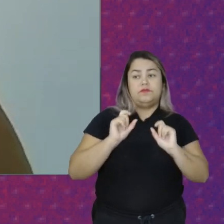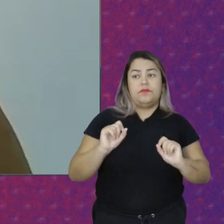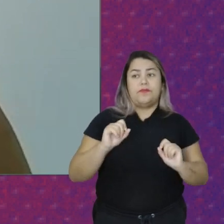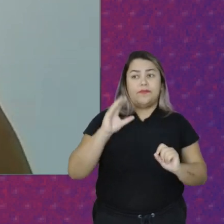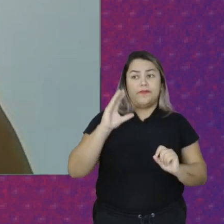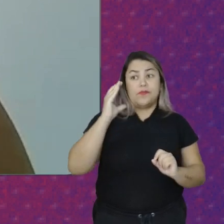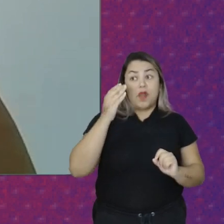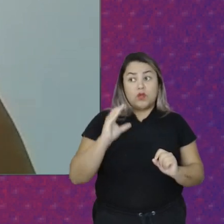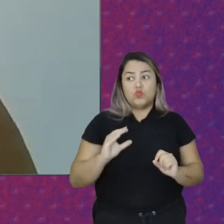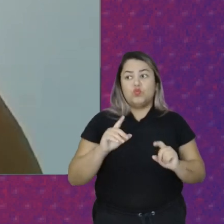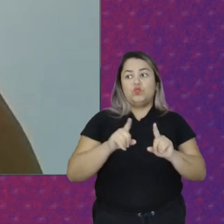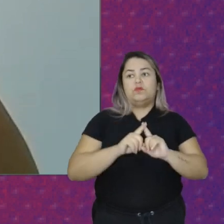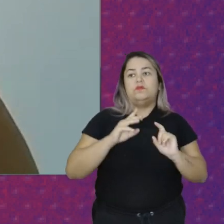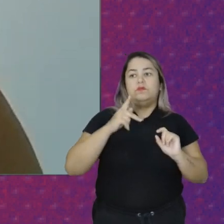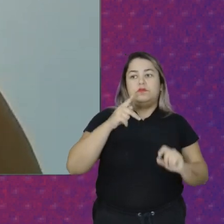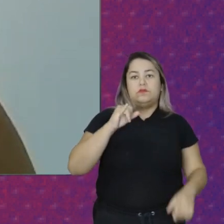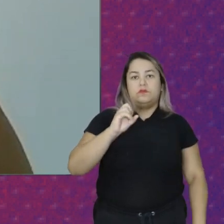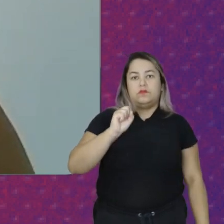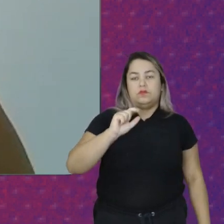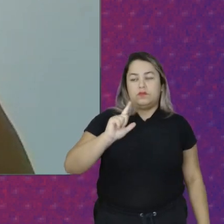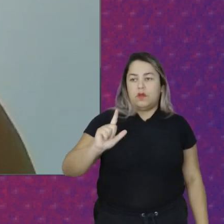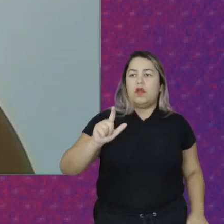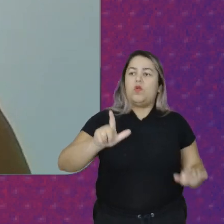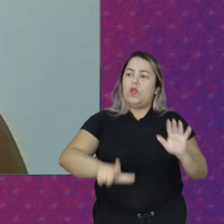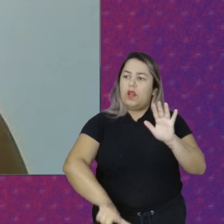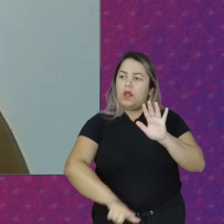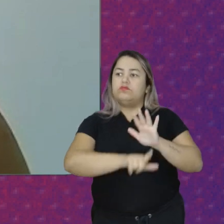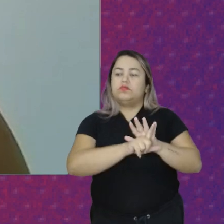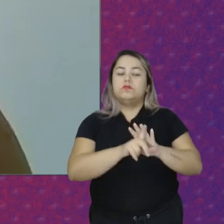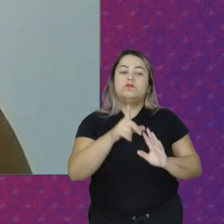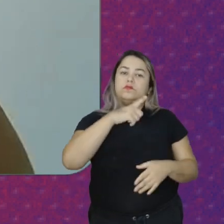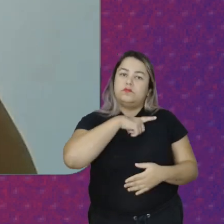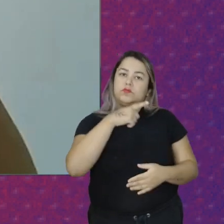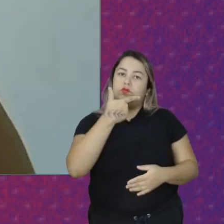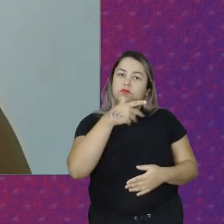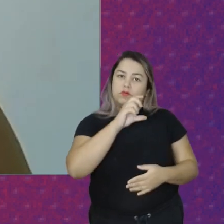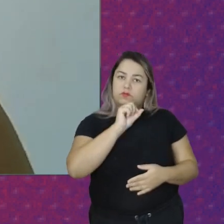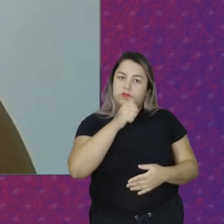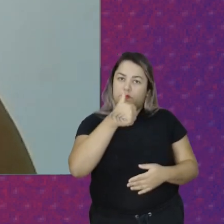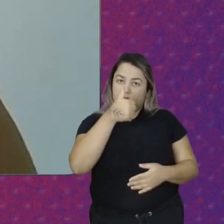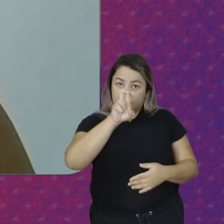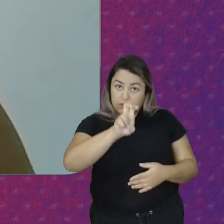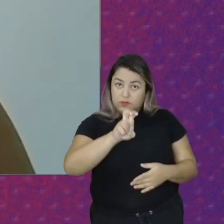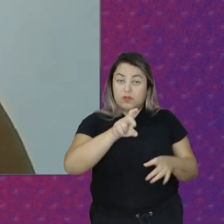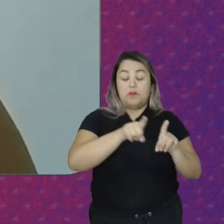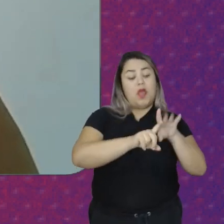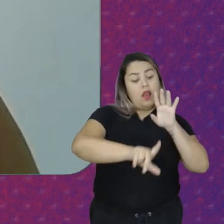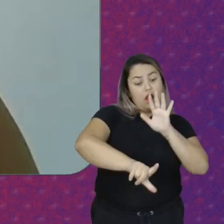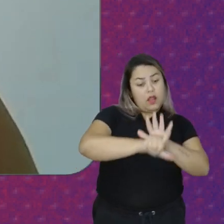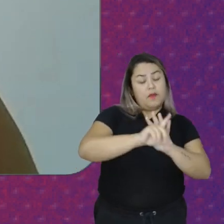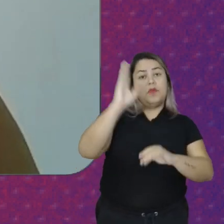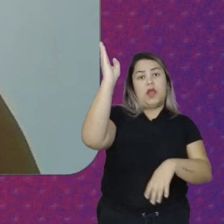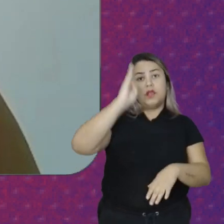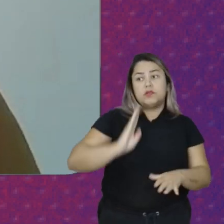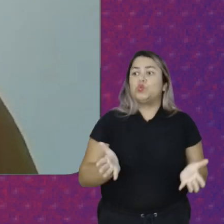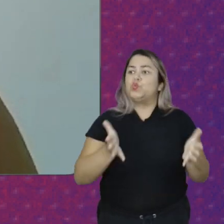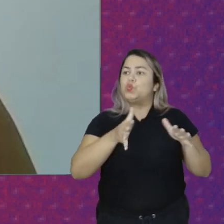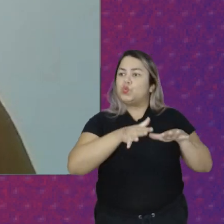deficiência biopsicossocial é uma previsão da legislação. Então, nós temos, em 2015, a Lei Brasileira de